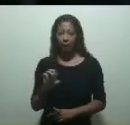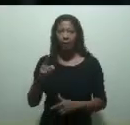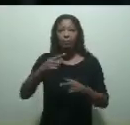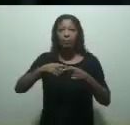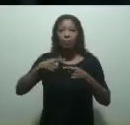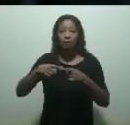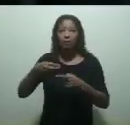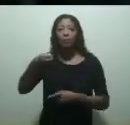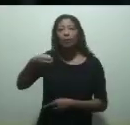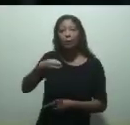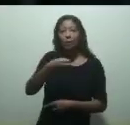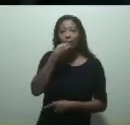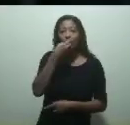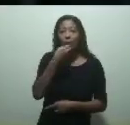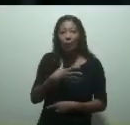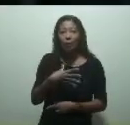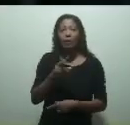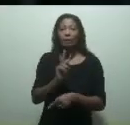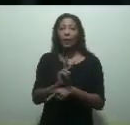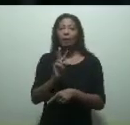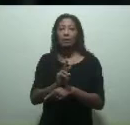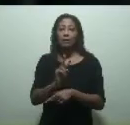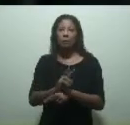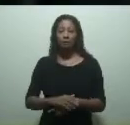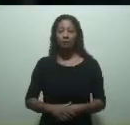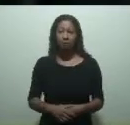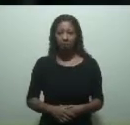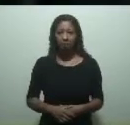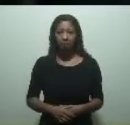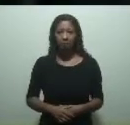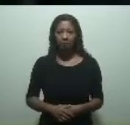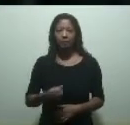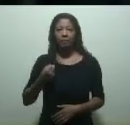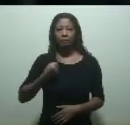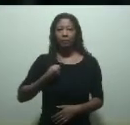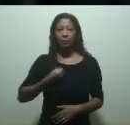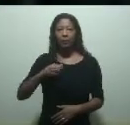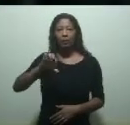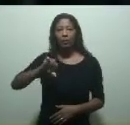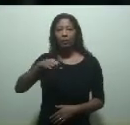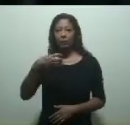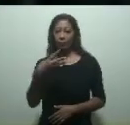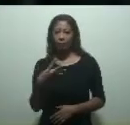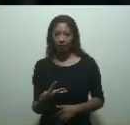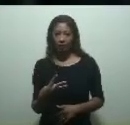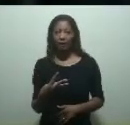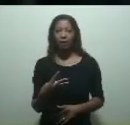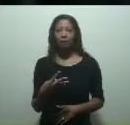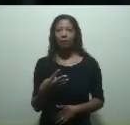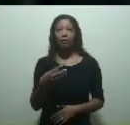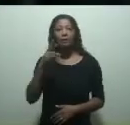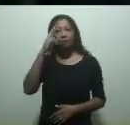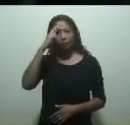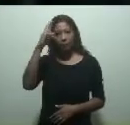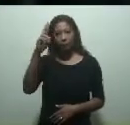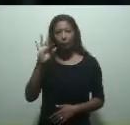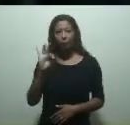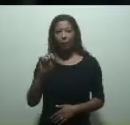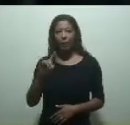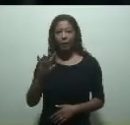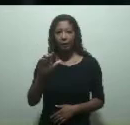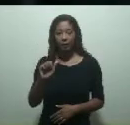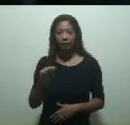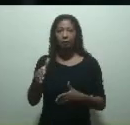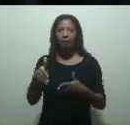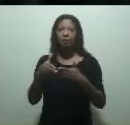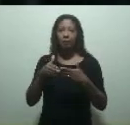A indicação número 84-2020, da vereadora Fativan Alves Moura de Paiva, vem indicar ao